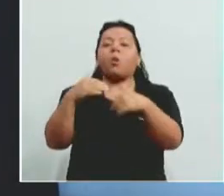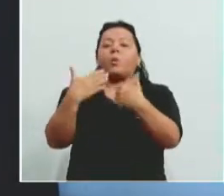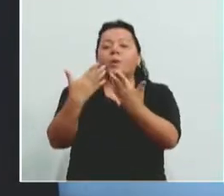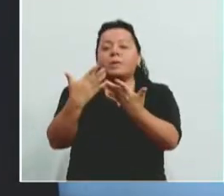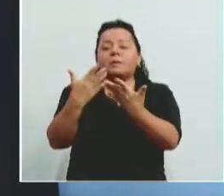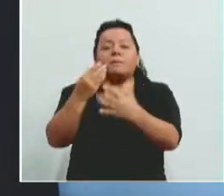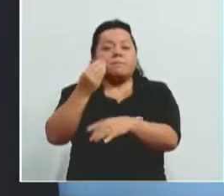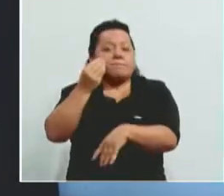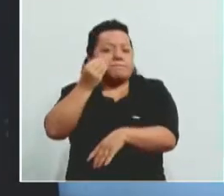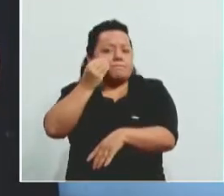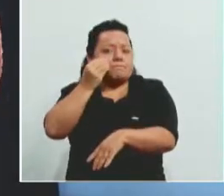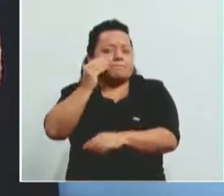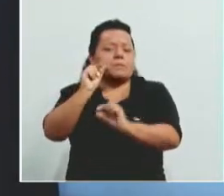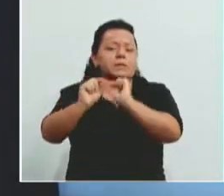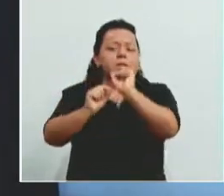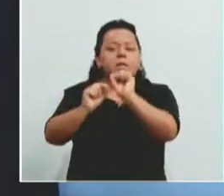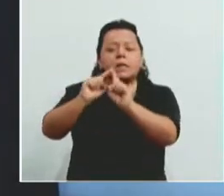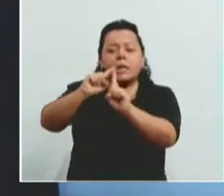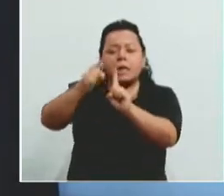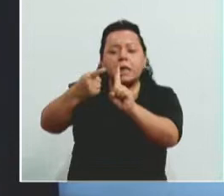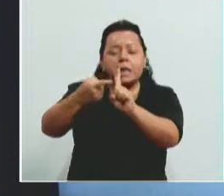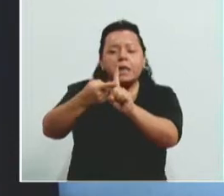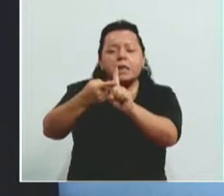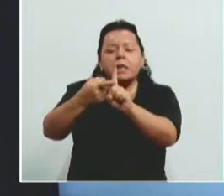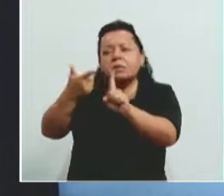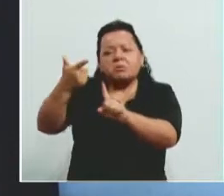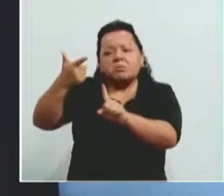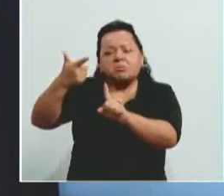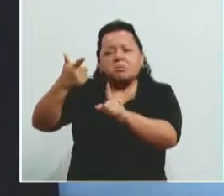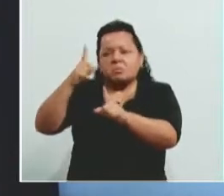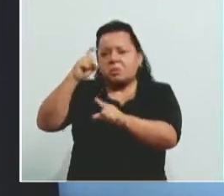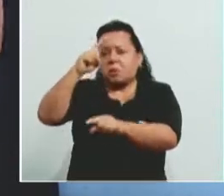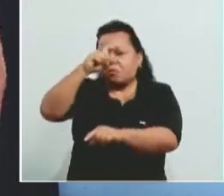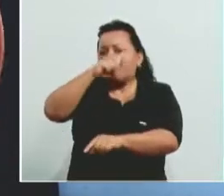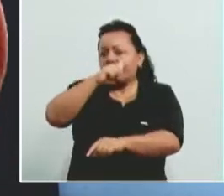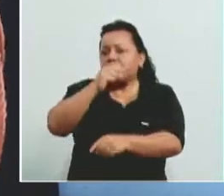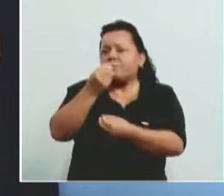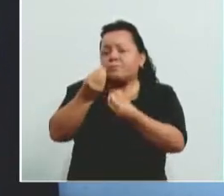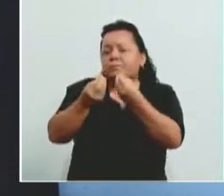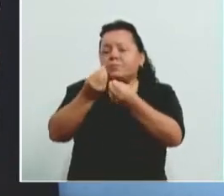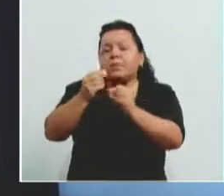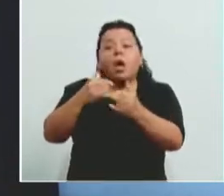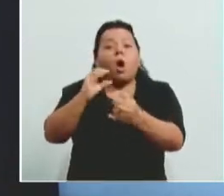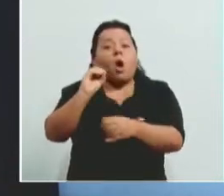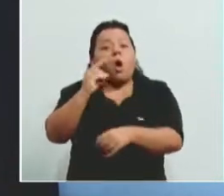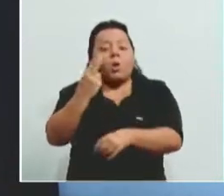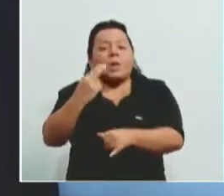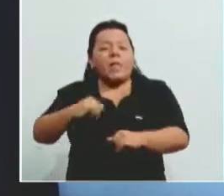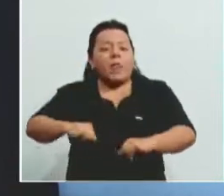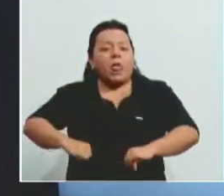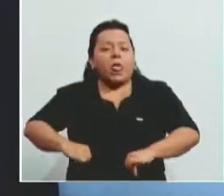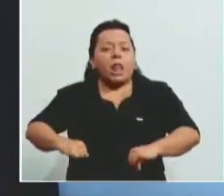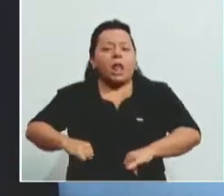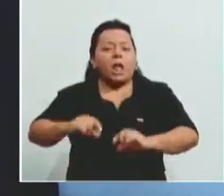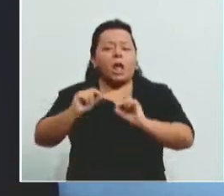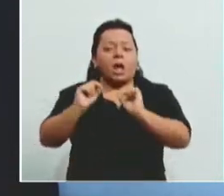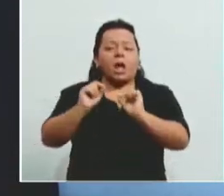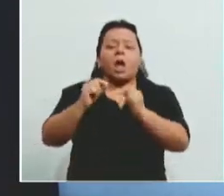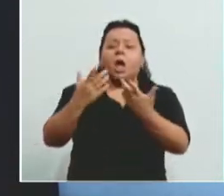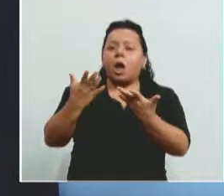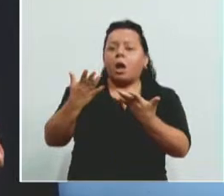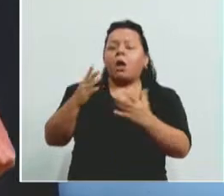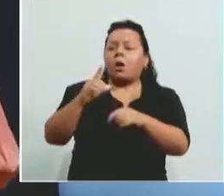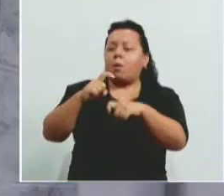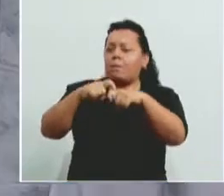de dificuldade, ou quando ela já está sofrendo muito e aí o médico suspeita e fala assim, vamos fazer